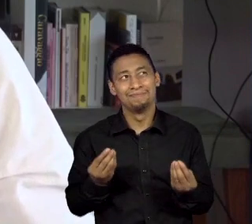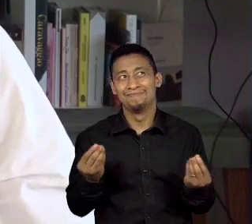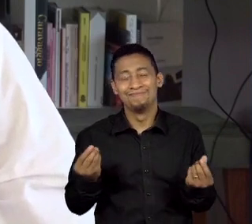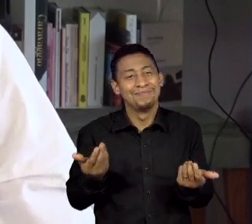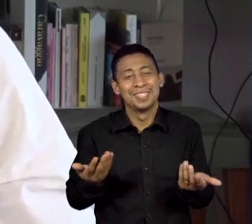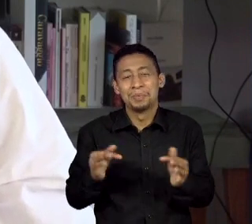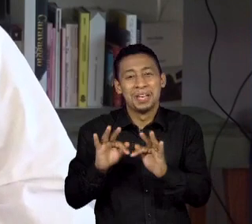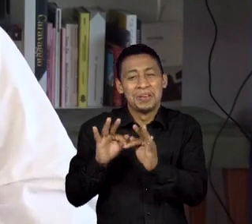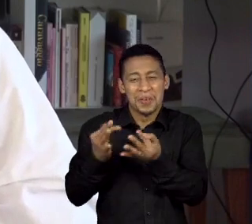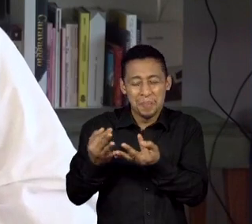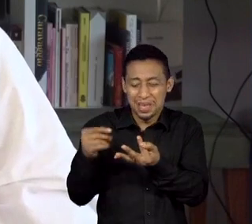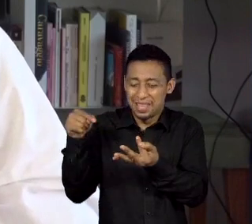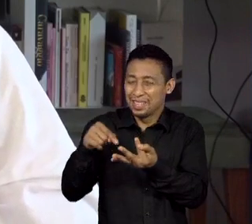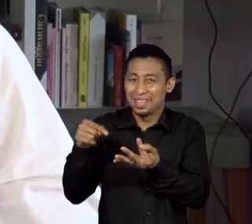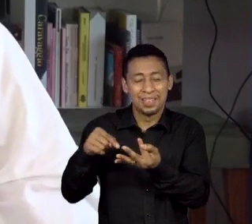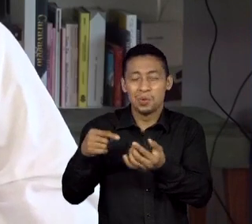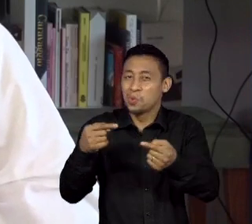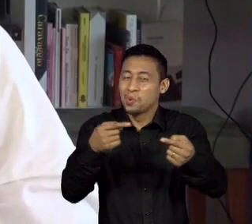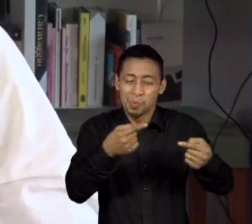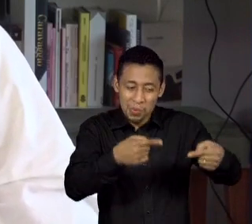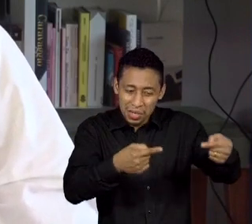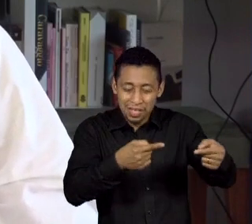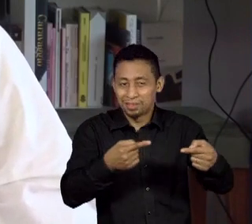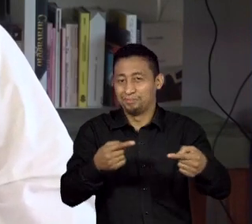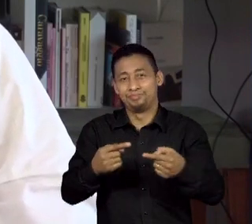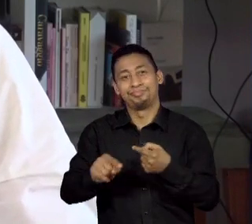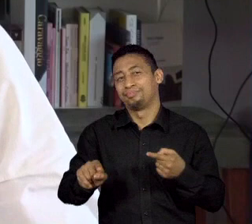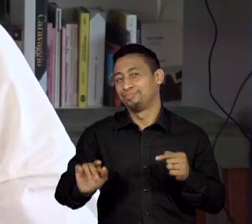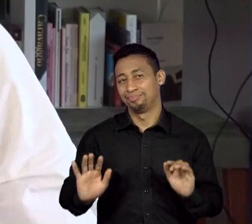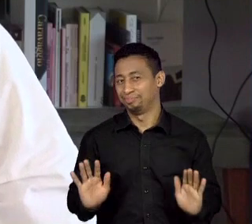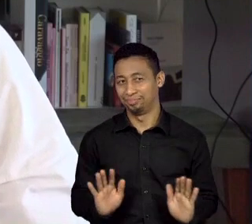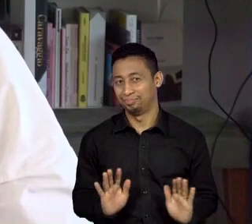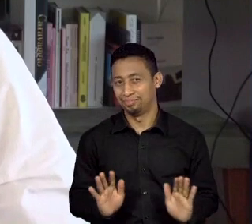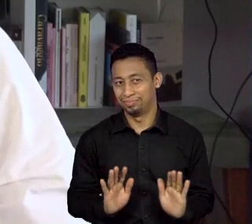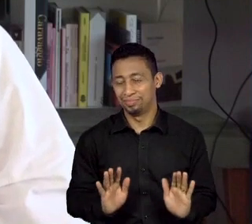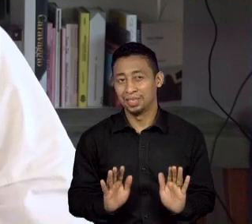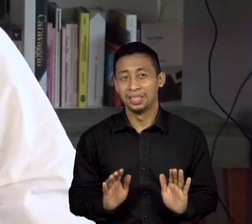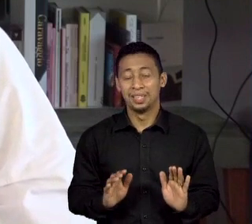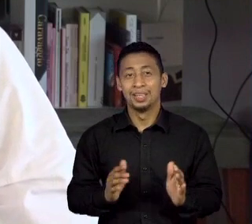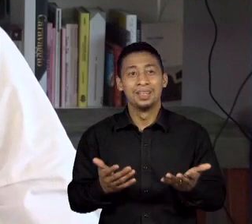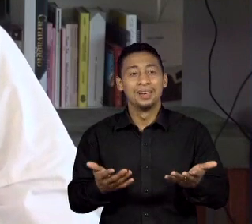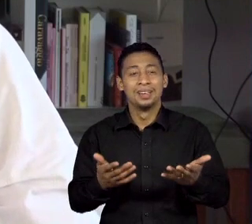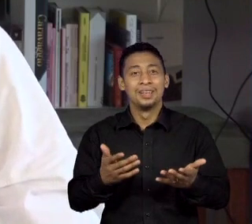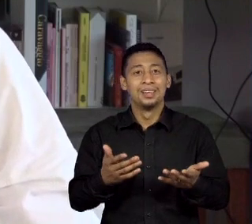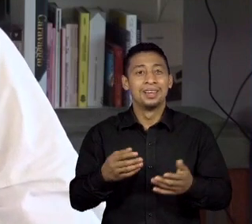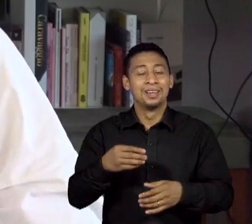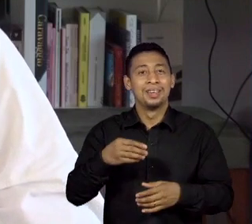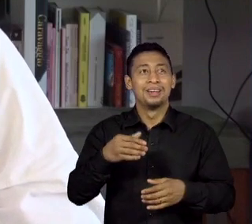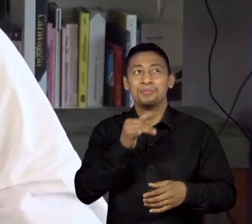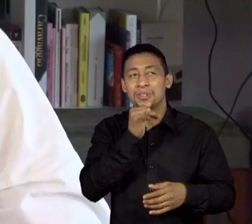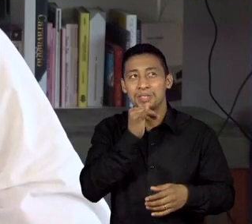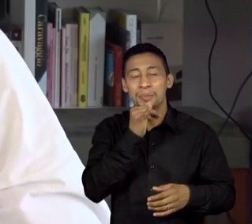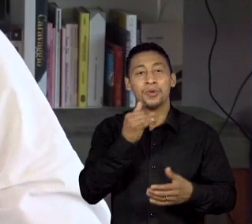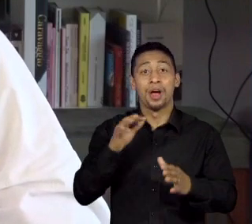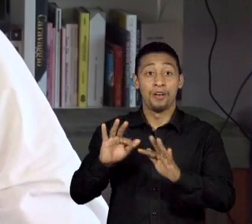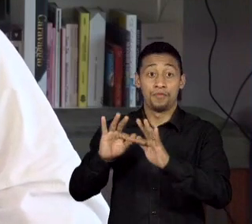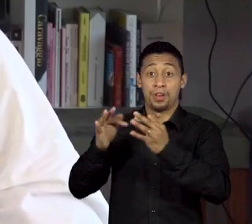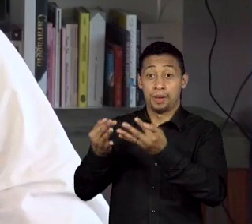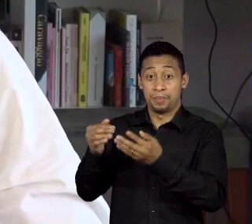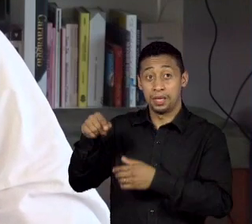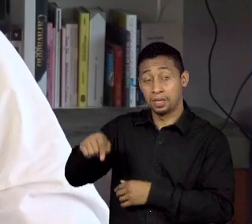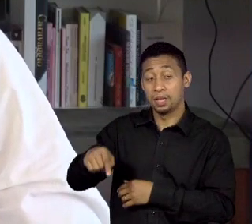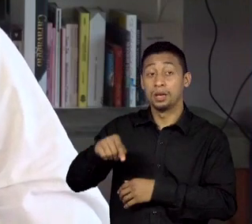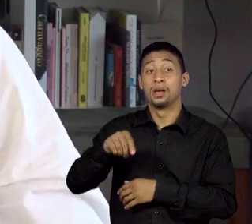Miguel Arraes e Eduardo Campos são dois... Não é igual à família Sarney, eu acho. Houve